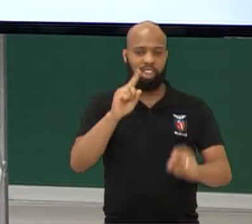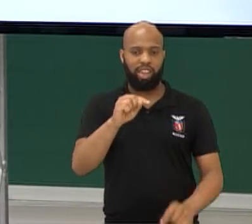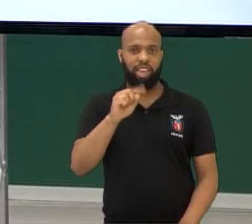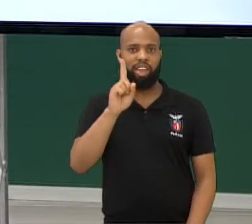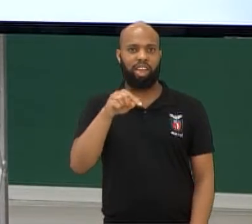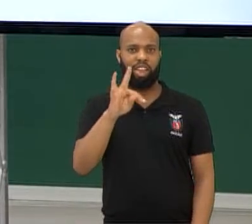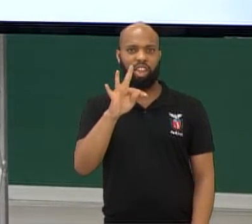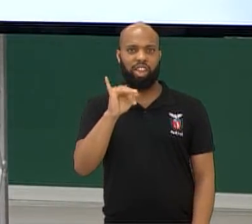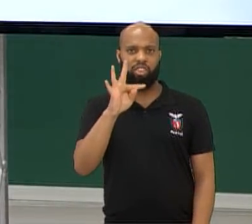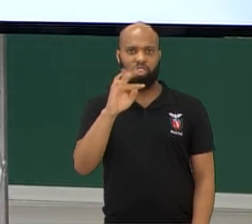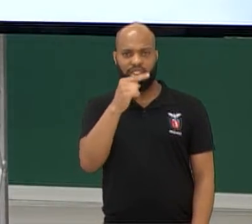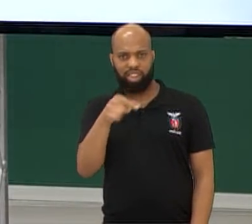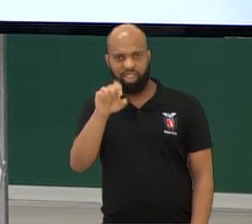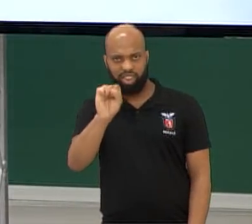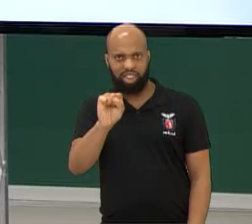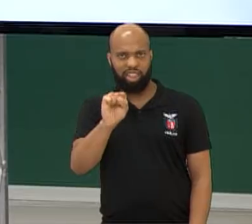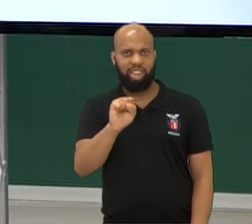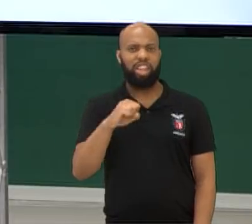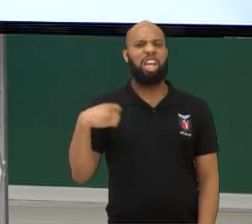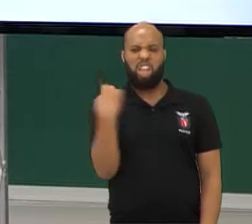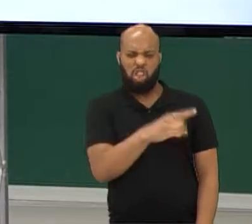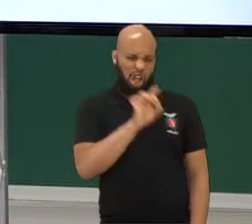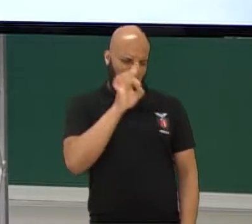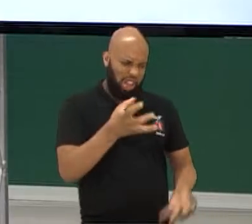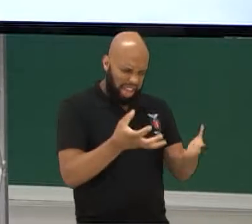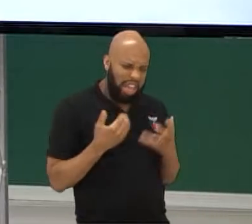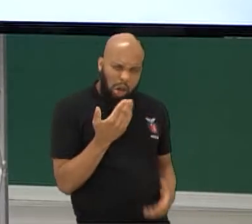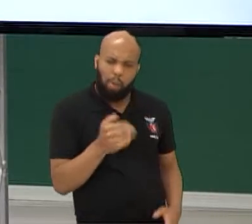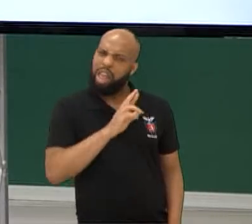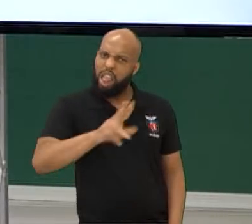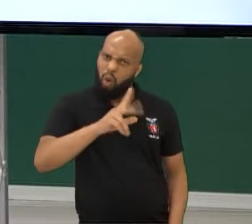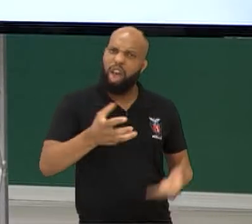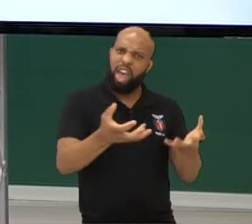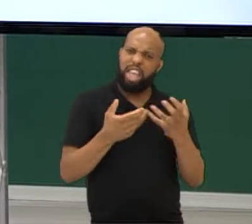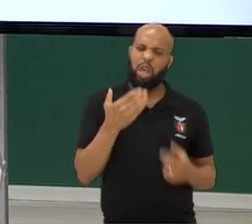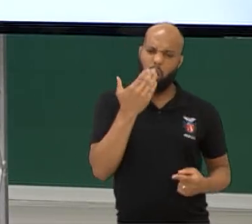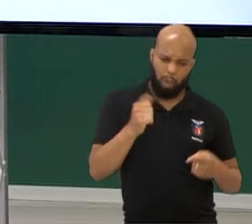que ele fala, a gente não quer só comida, a gente quer diversão, quer arte,